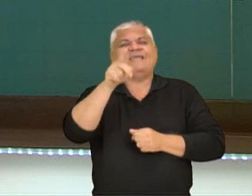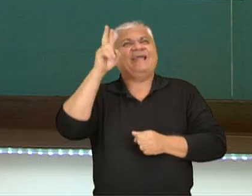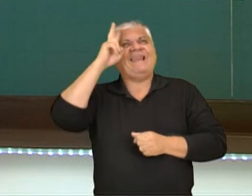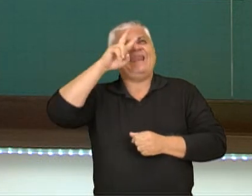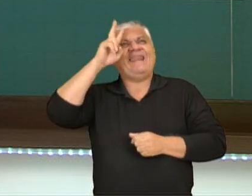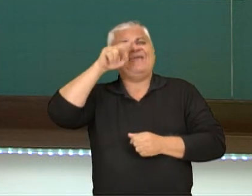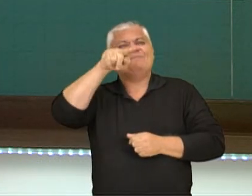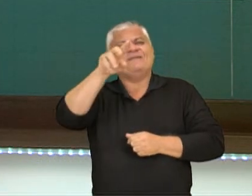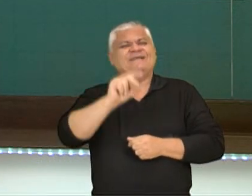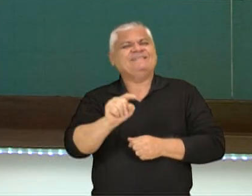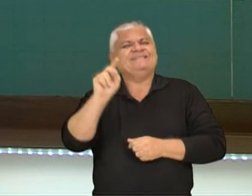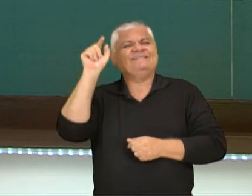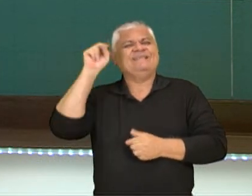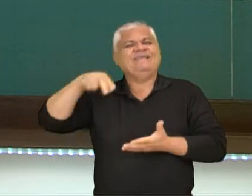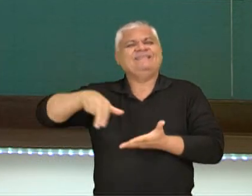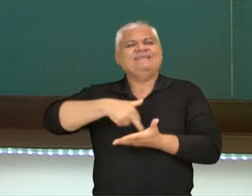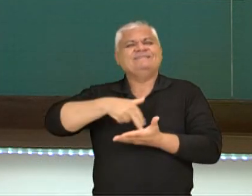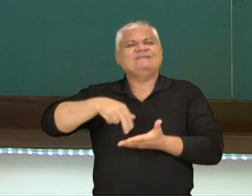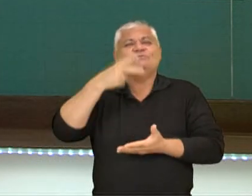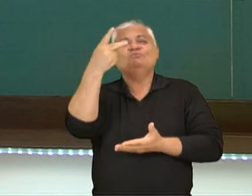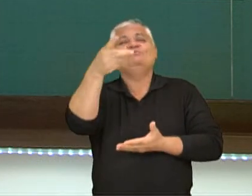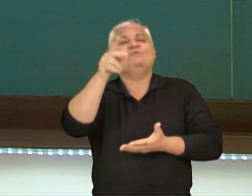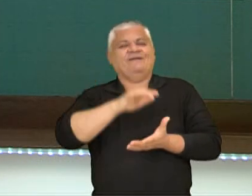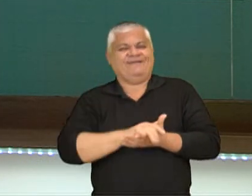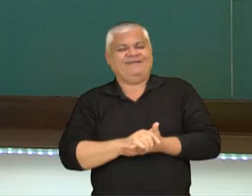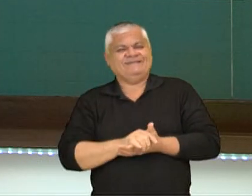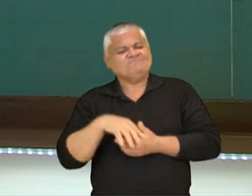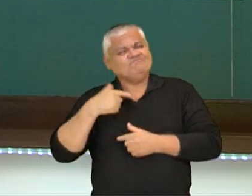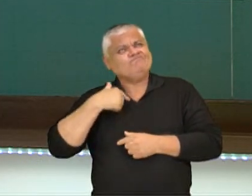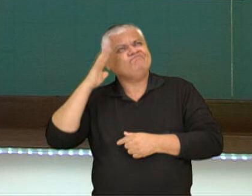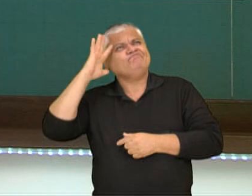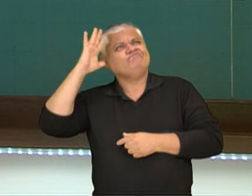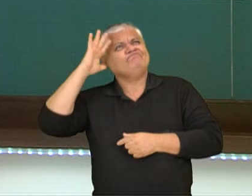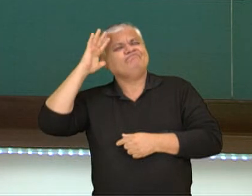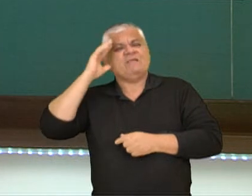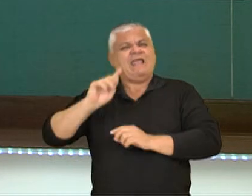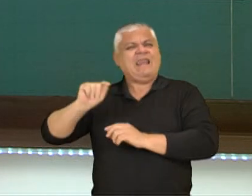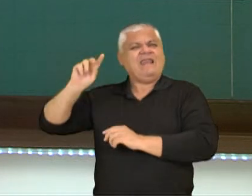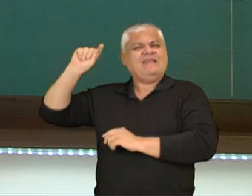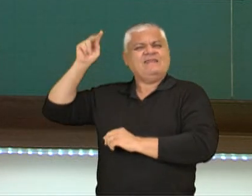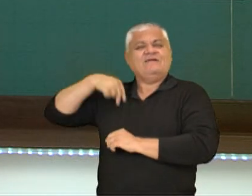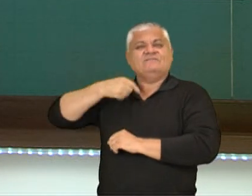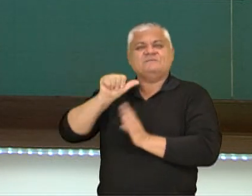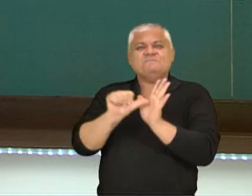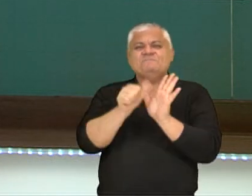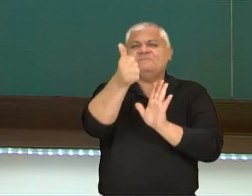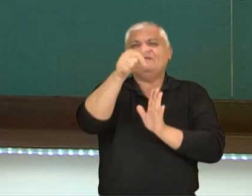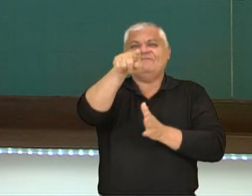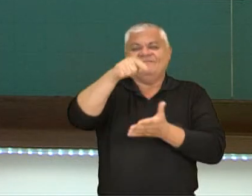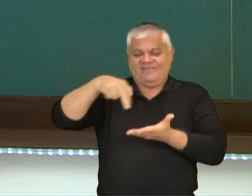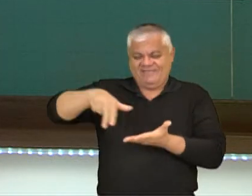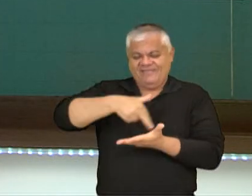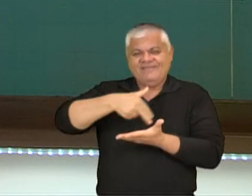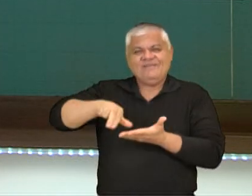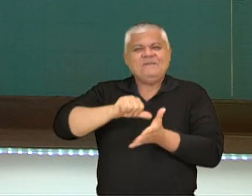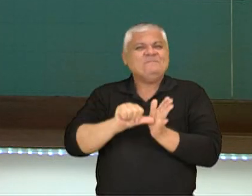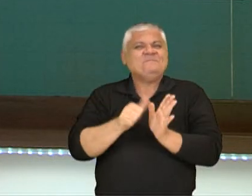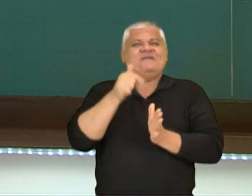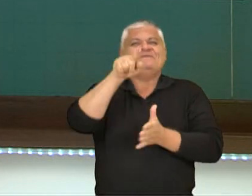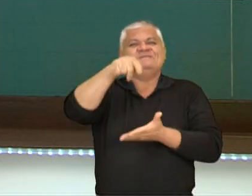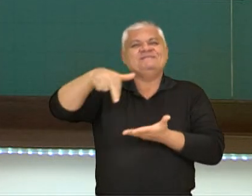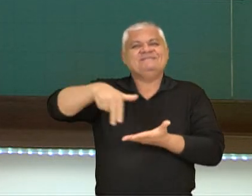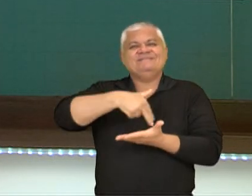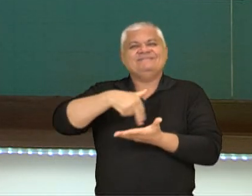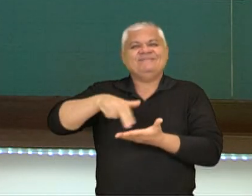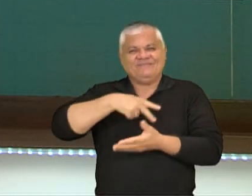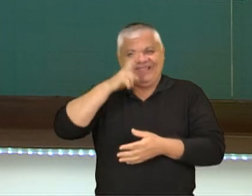antiga sua dançando? Qual que é a tua lembrança de você dançando? Qual que é a primeira lembrança que você tem de que você estava dançando, né?